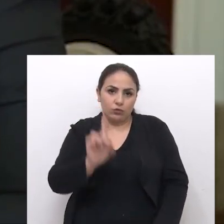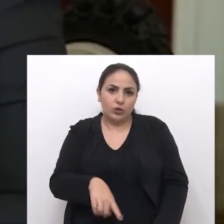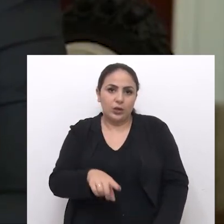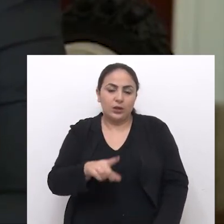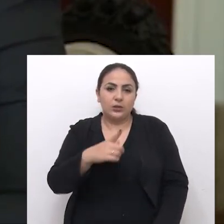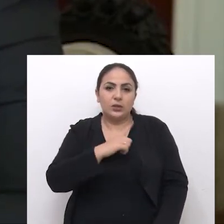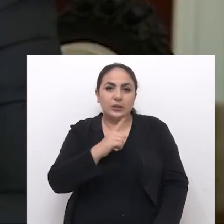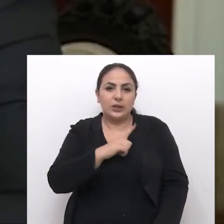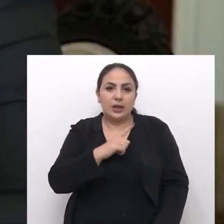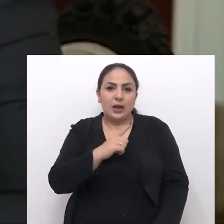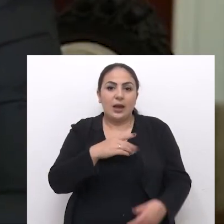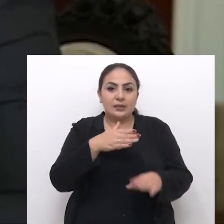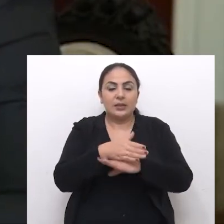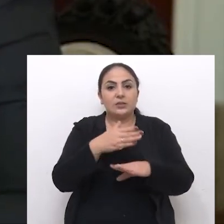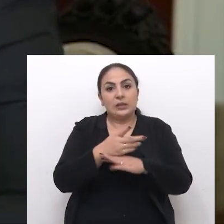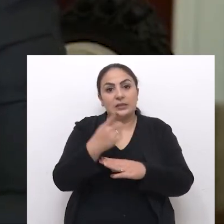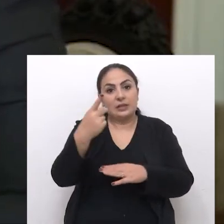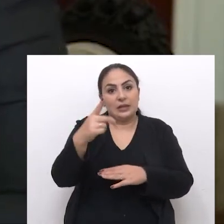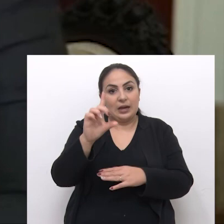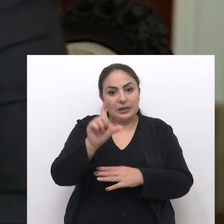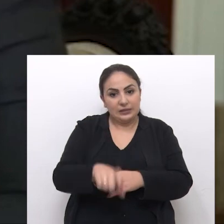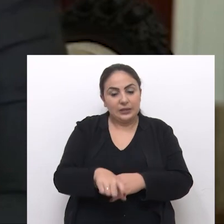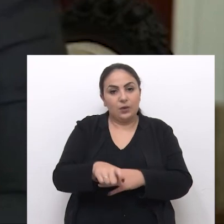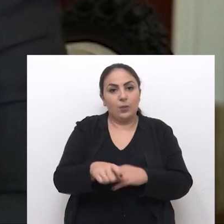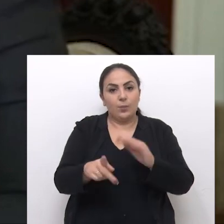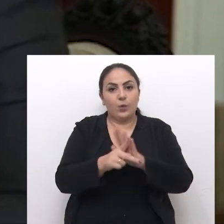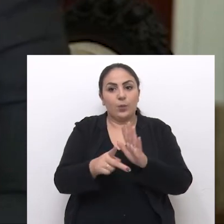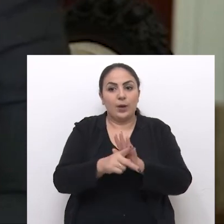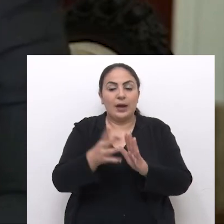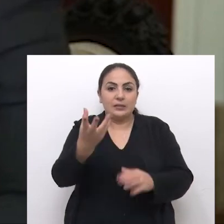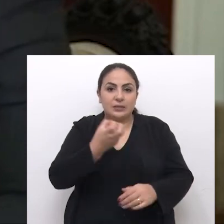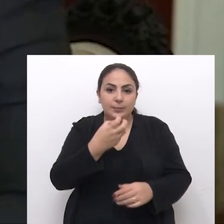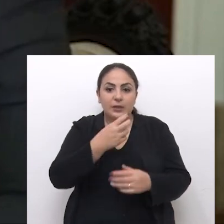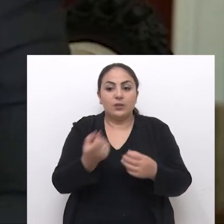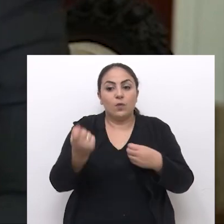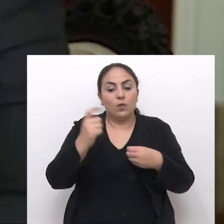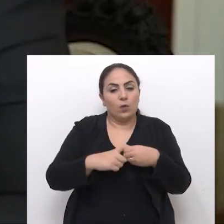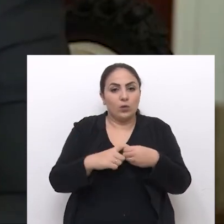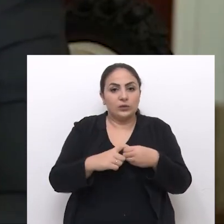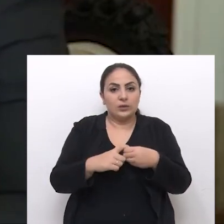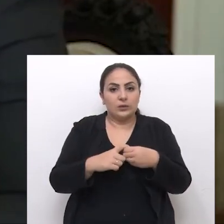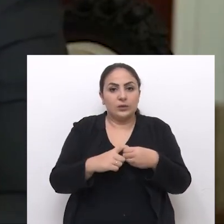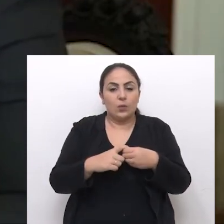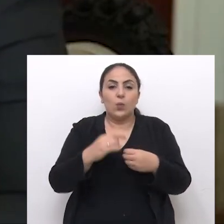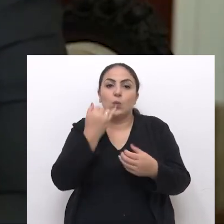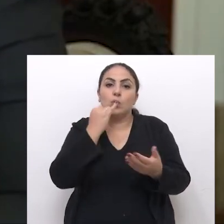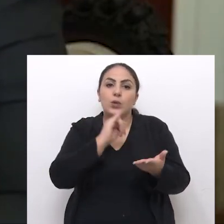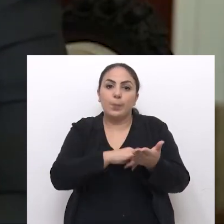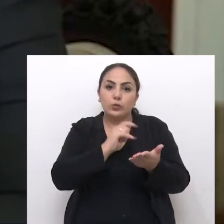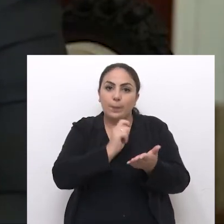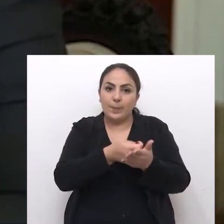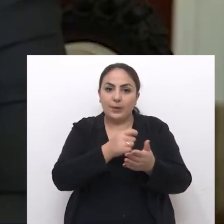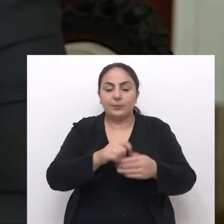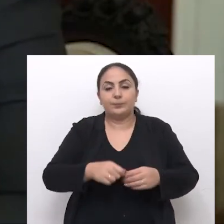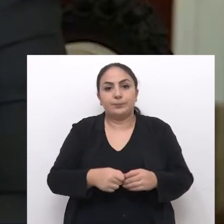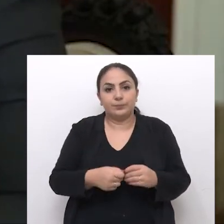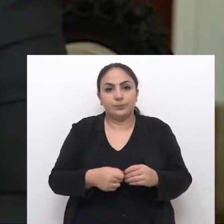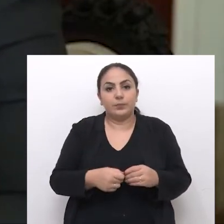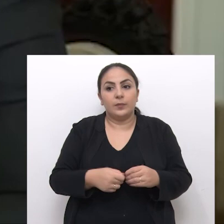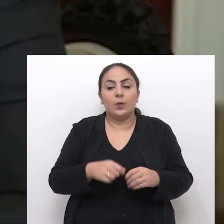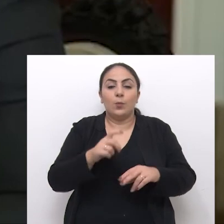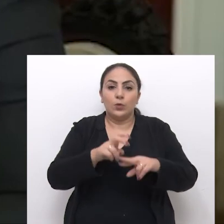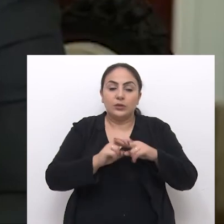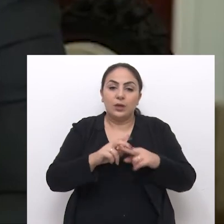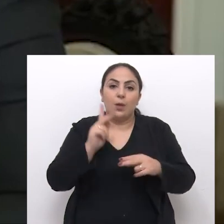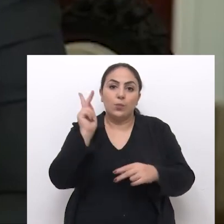vão ter o direito de ter acesso a esse cartão para receberem de volta parte do imposto pago.